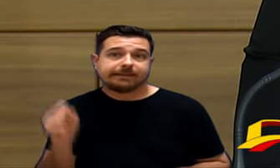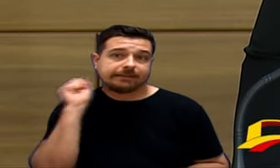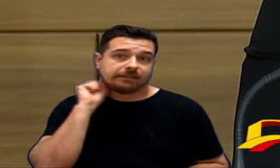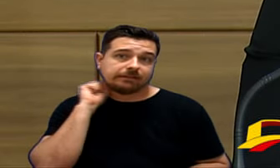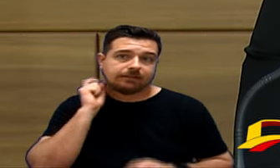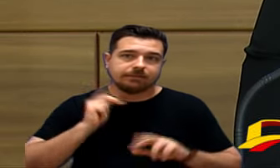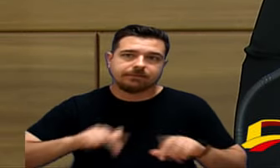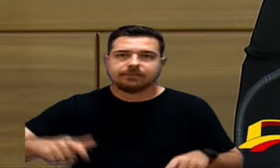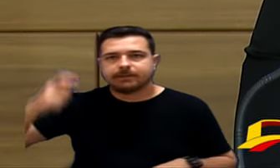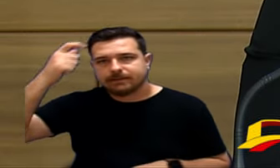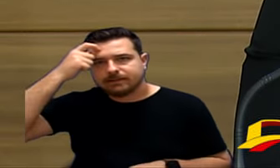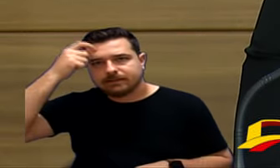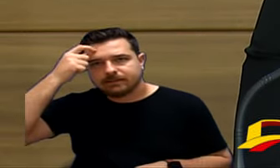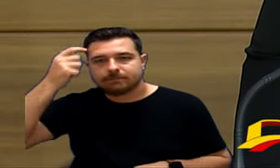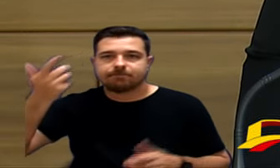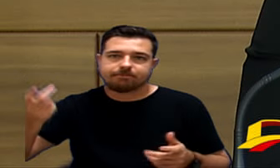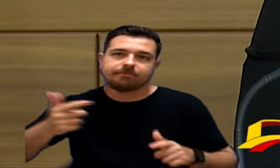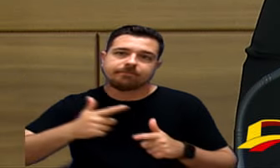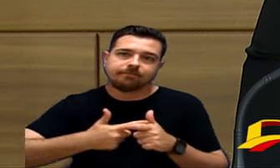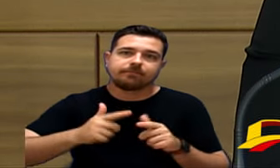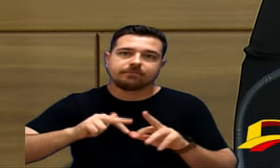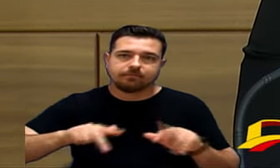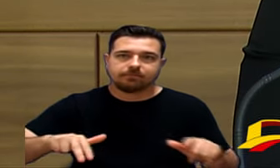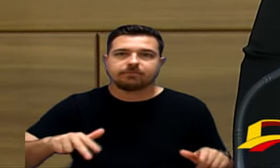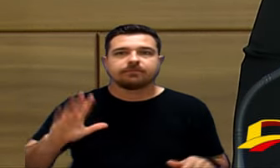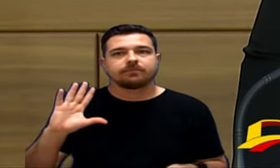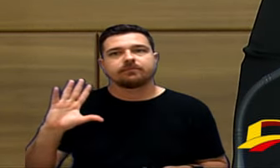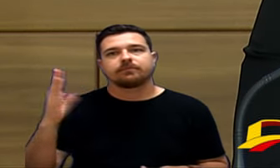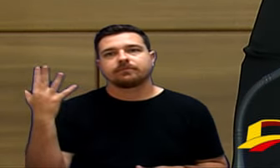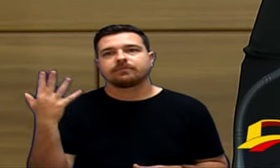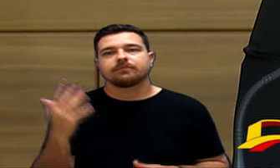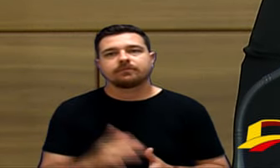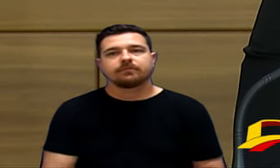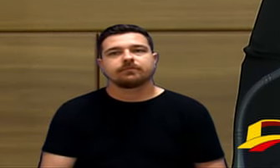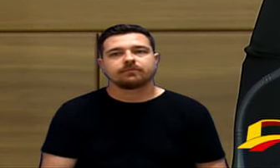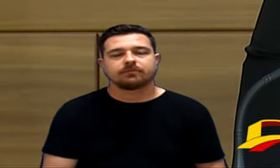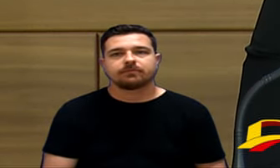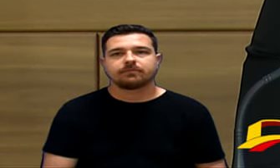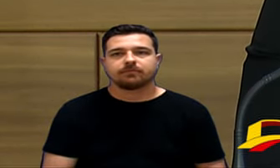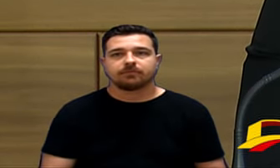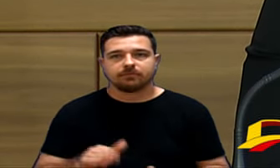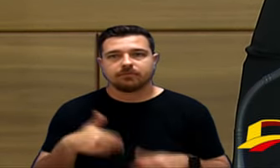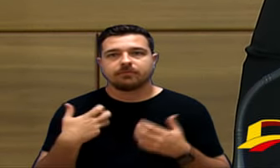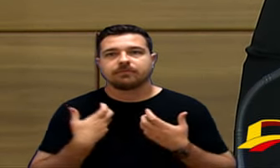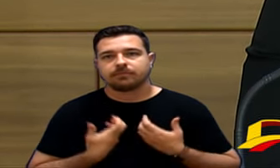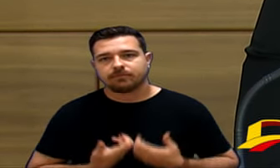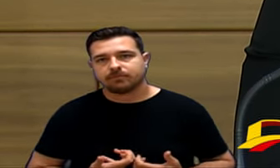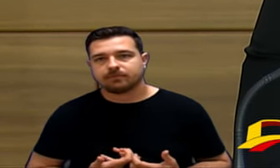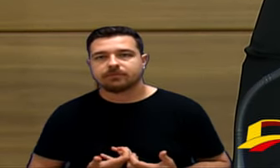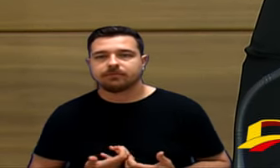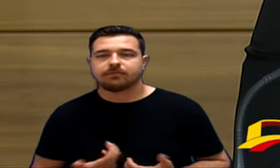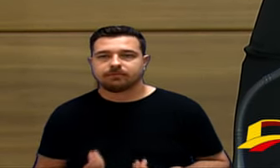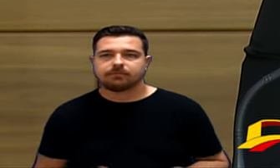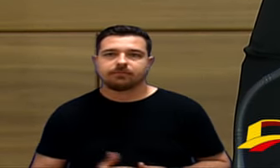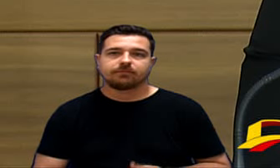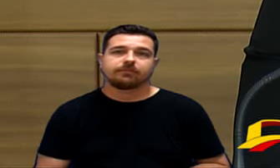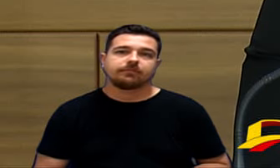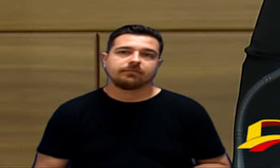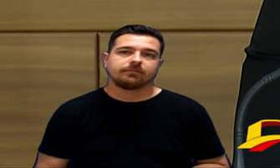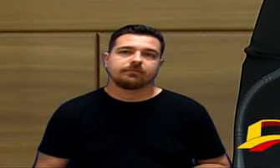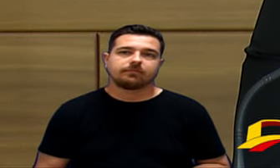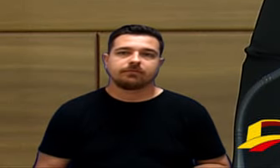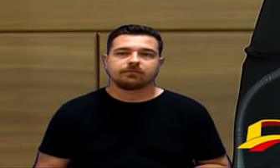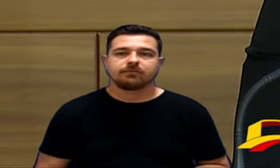psicológico né de você lidar com certas situações acaba pesando muito lá no final né S então nós